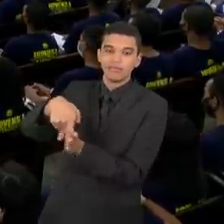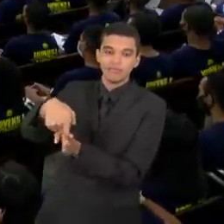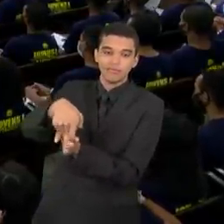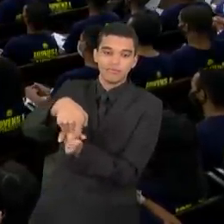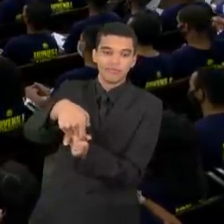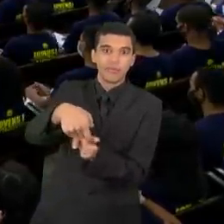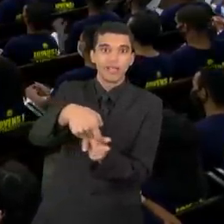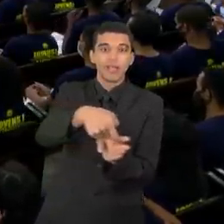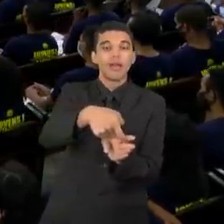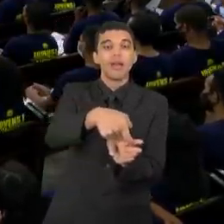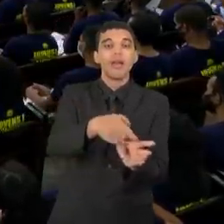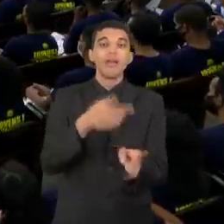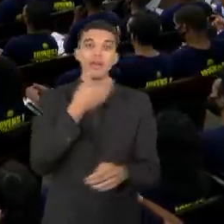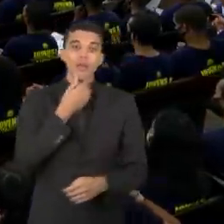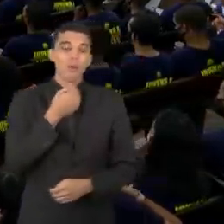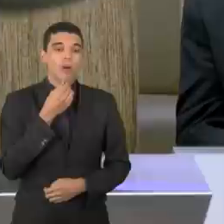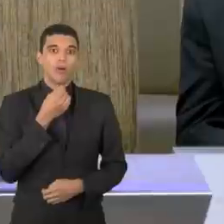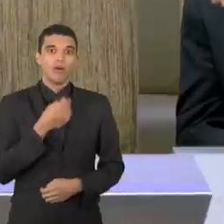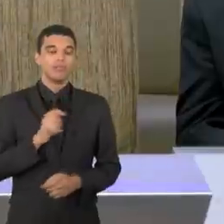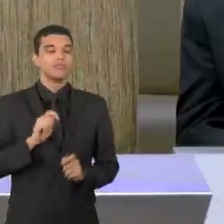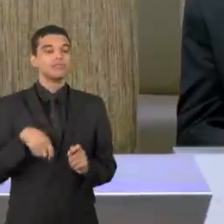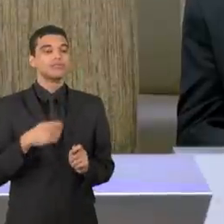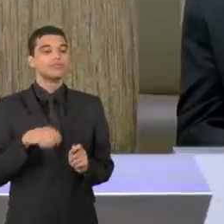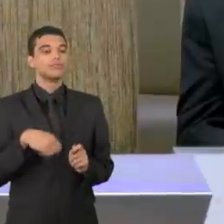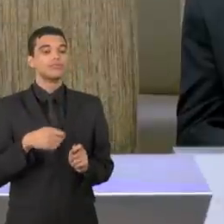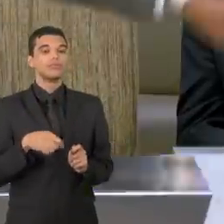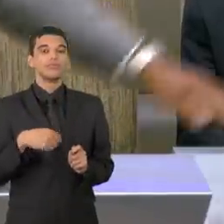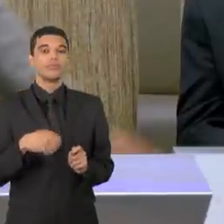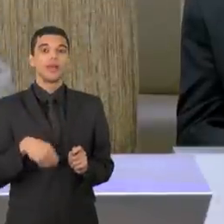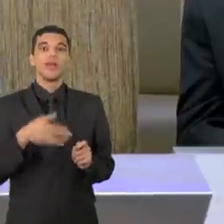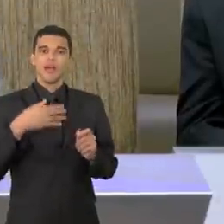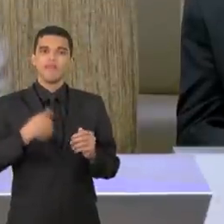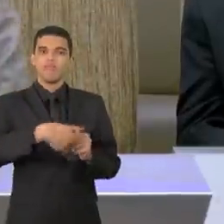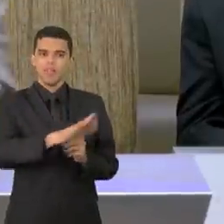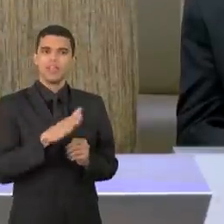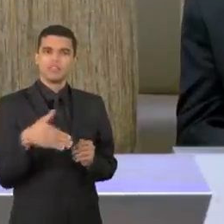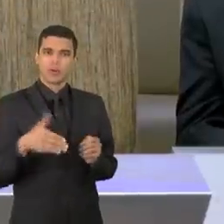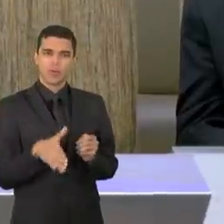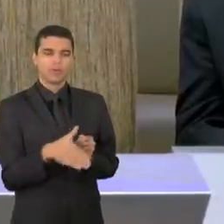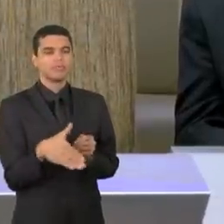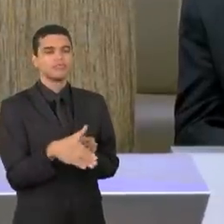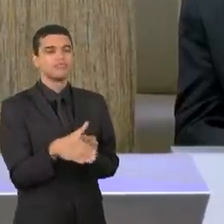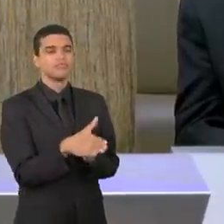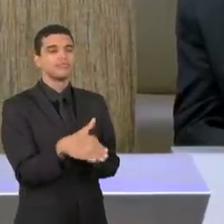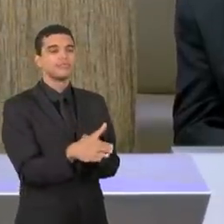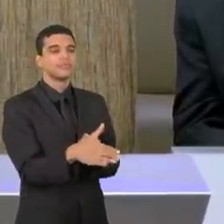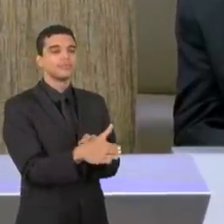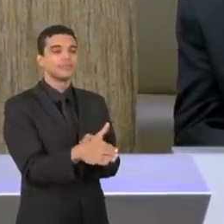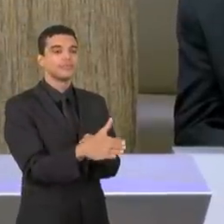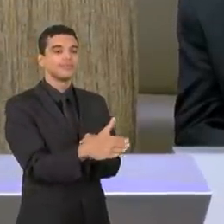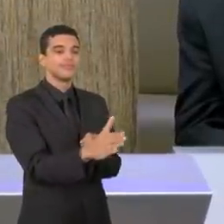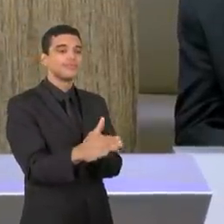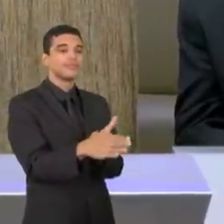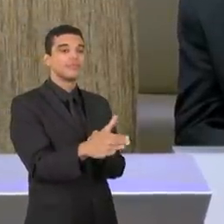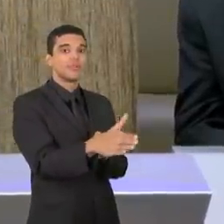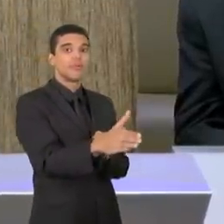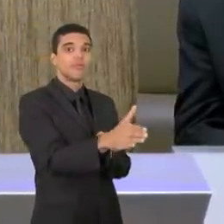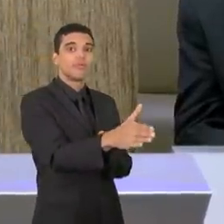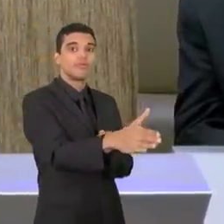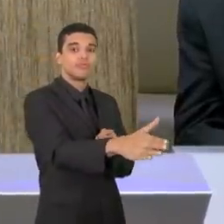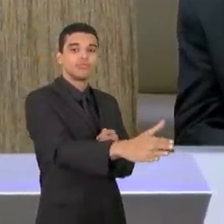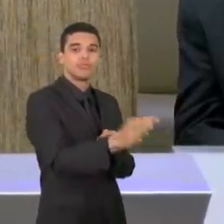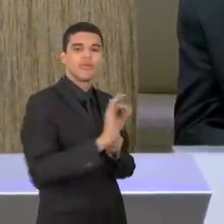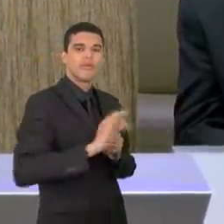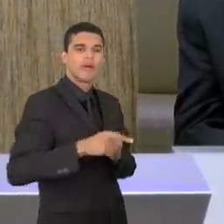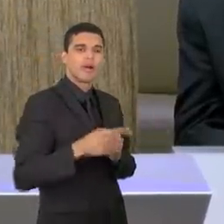Quando se pensar que ele não está vendo, que ele não toma providência, que ele não faz nada, aí ele começa.